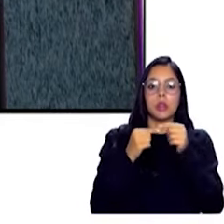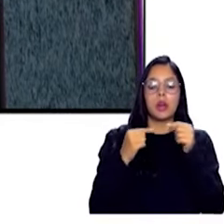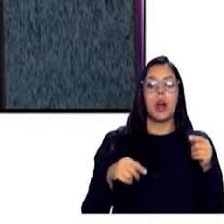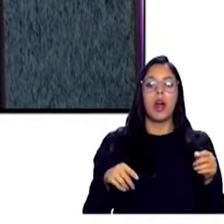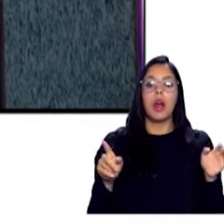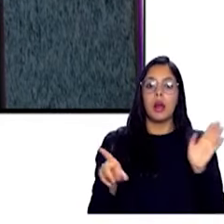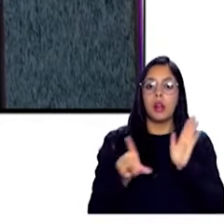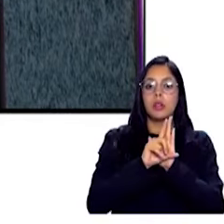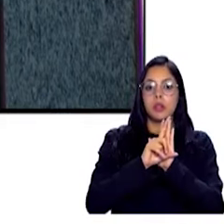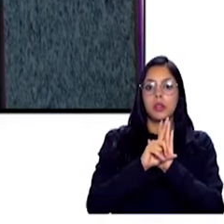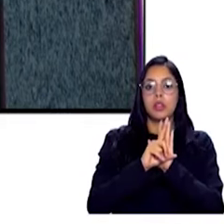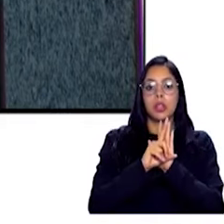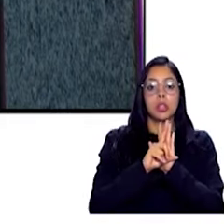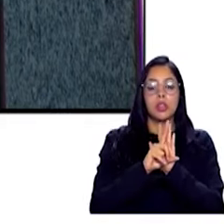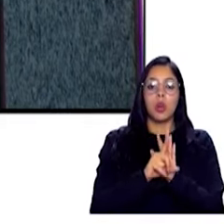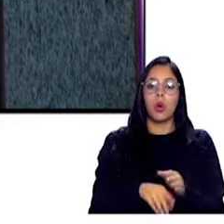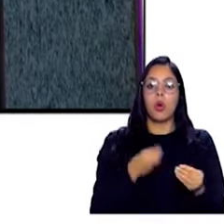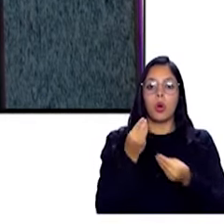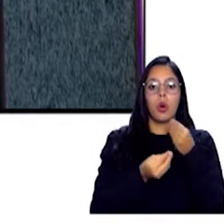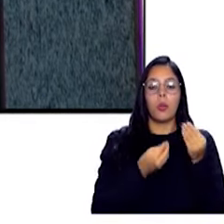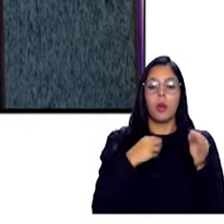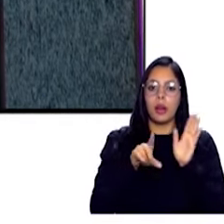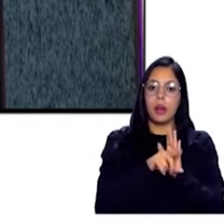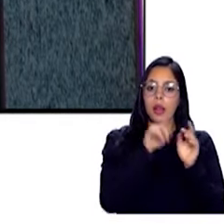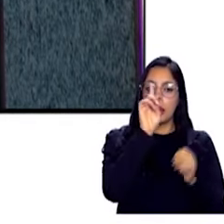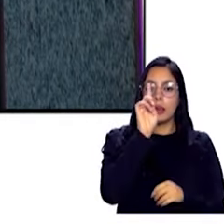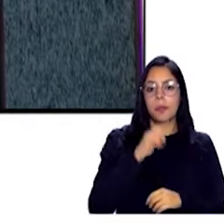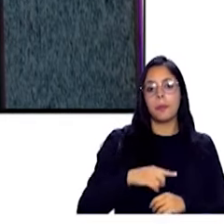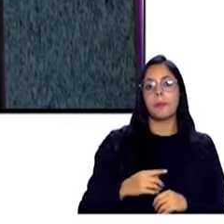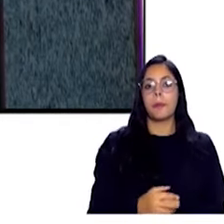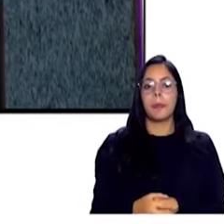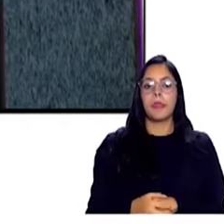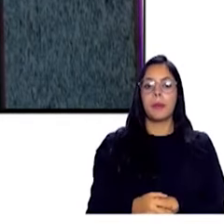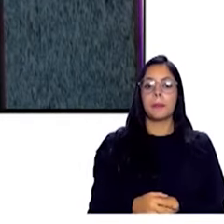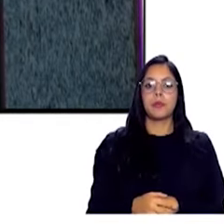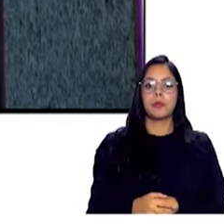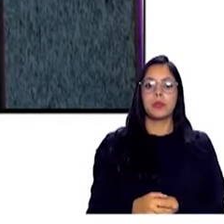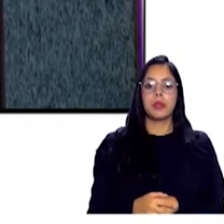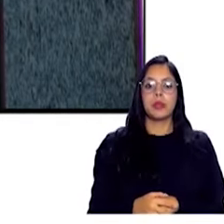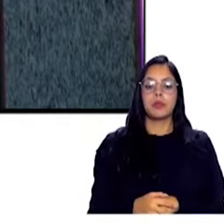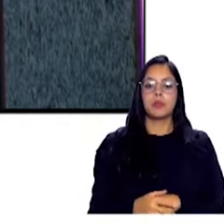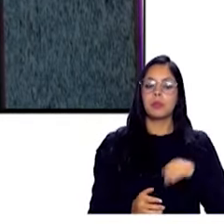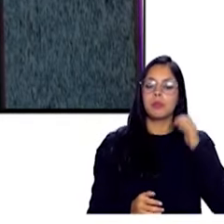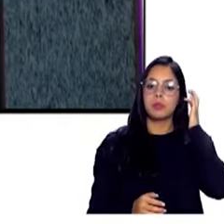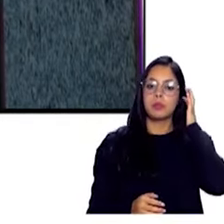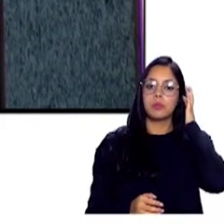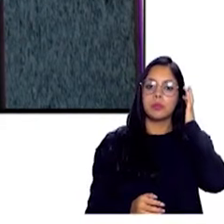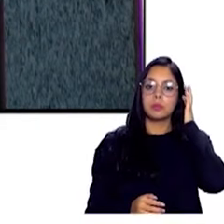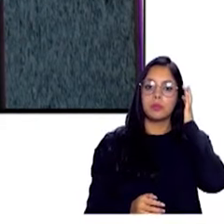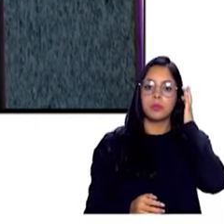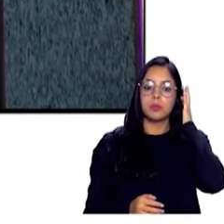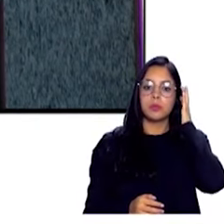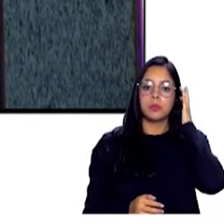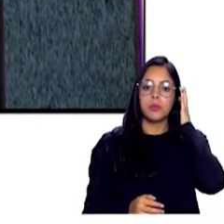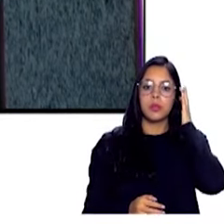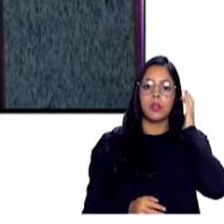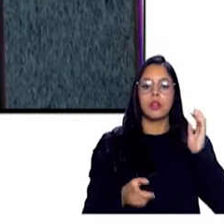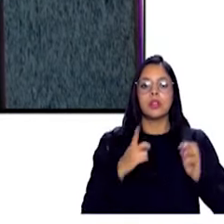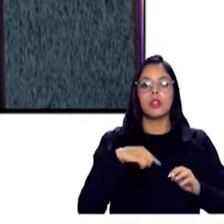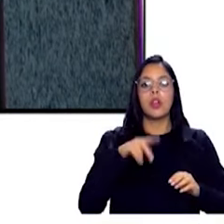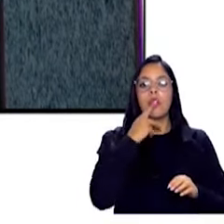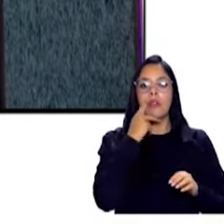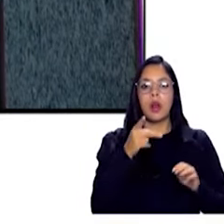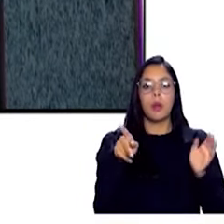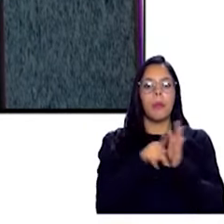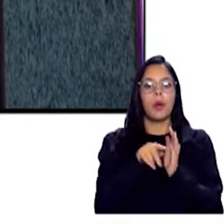da lei é quando você fala de interpretação conforme nesse sentido não se está falando da técnica